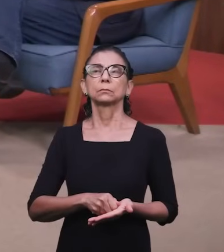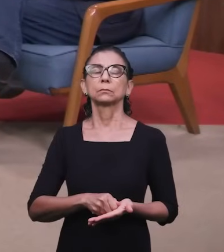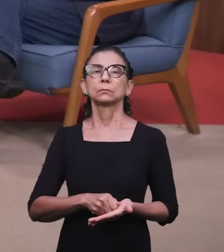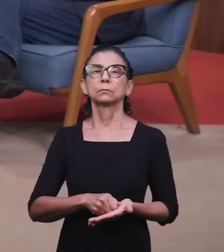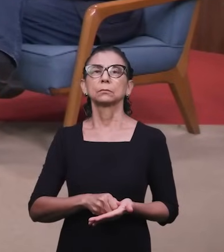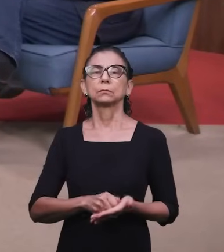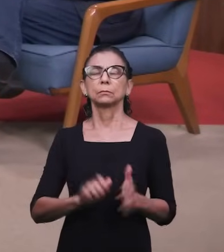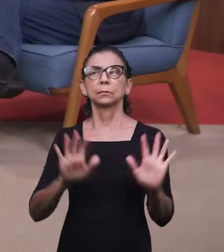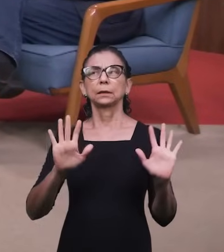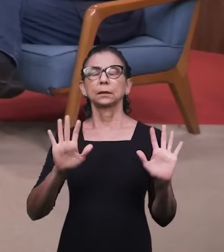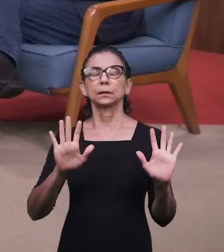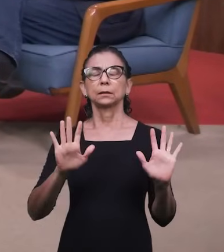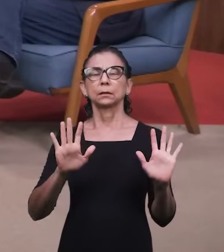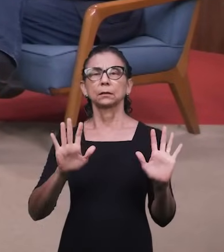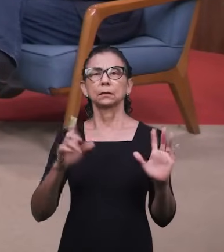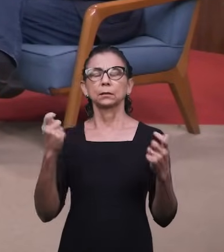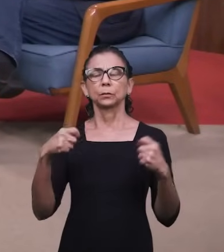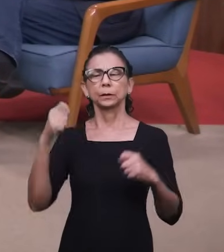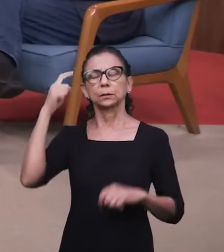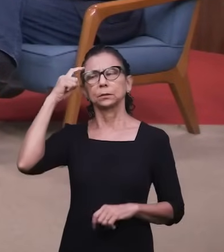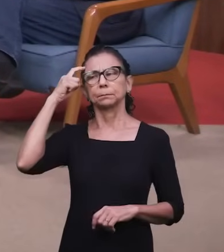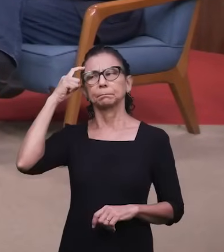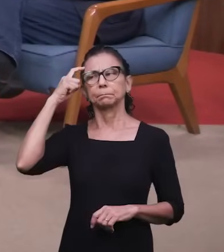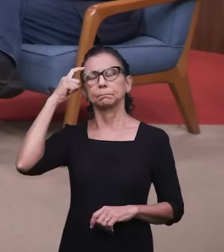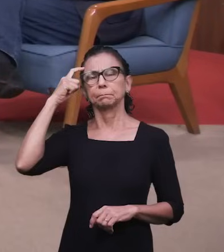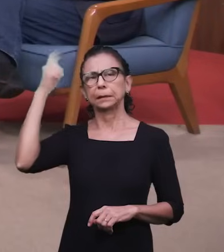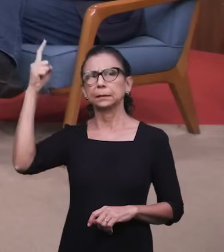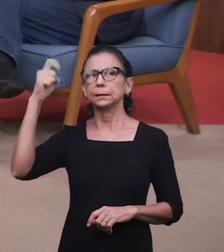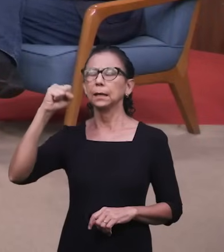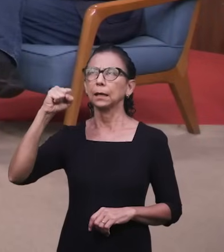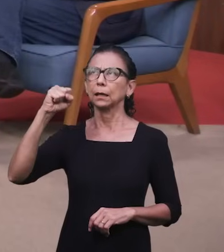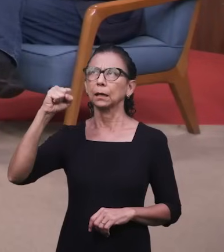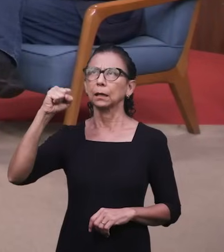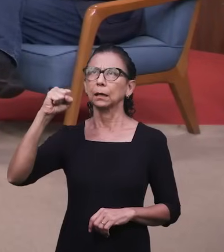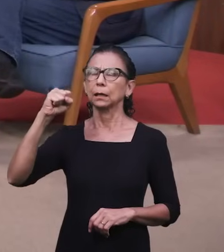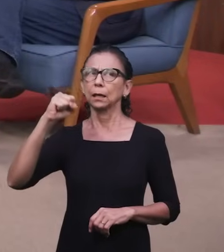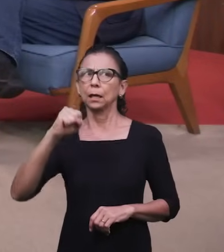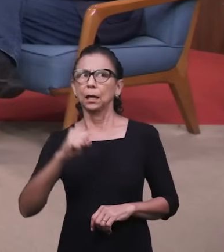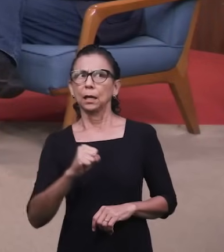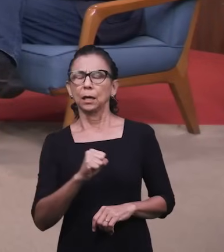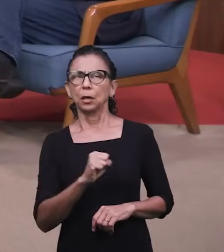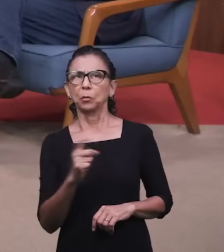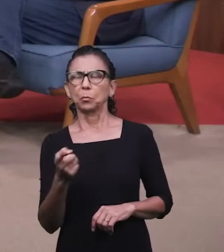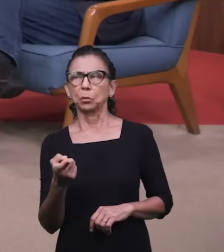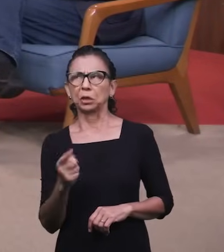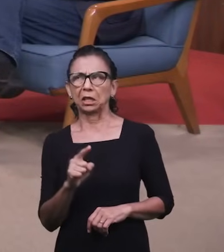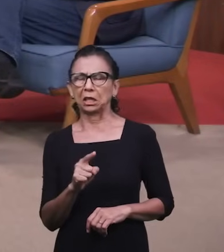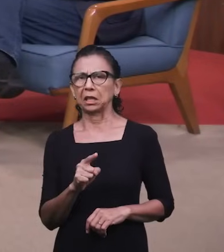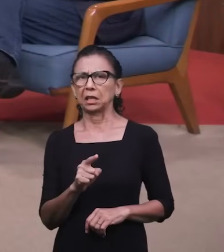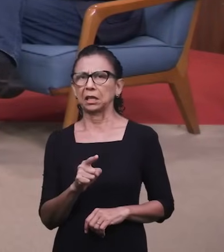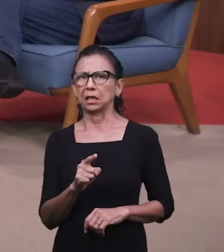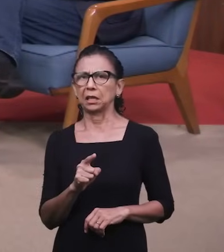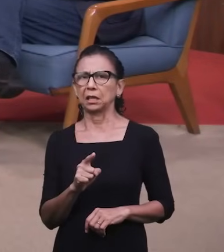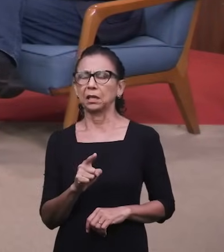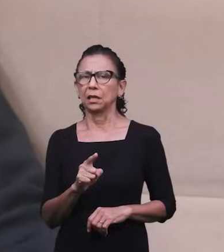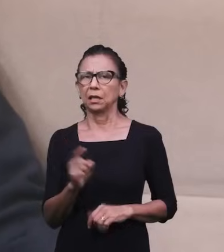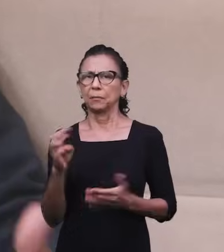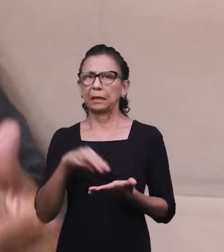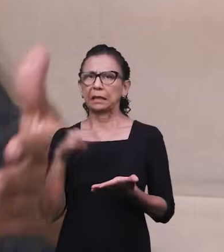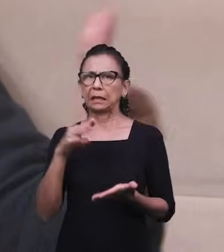eu preciso... Isso é... parar e pensar. Esse pessoal não está inventando nada. Exatamente. Inclusive a imprensa que deu